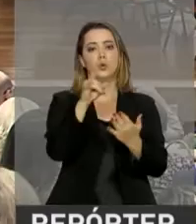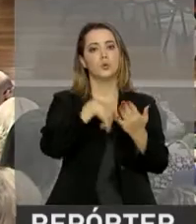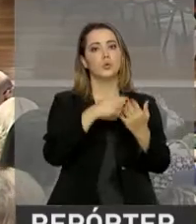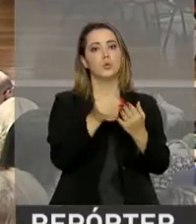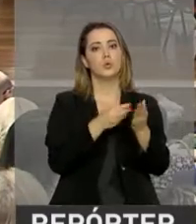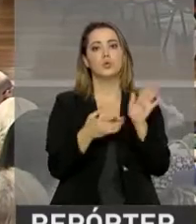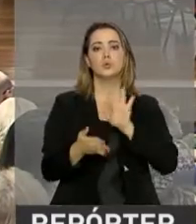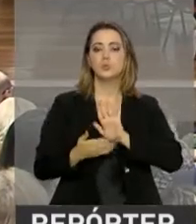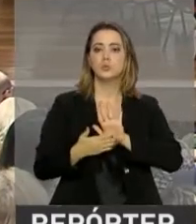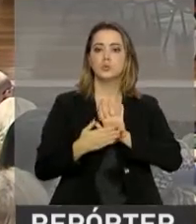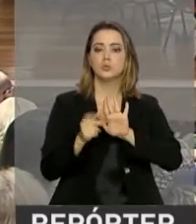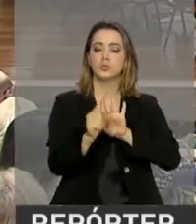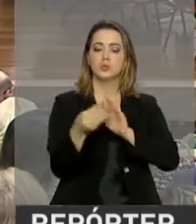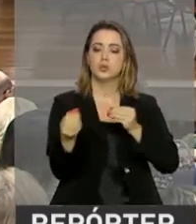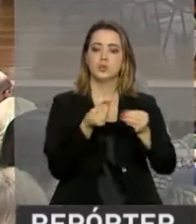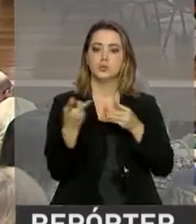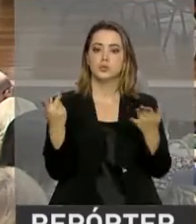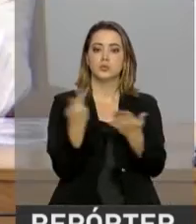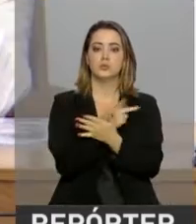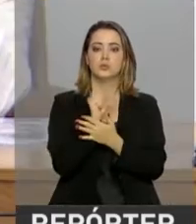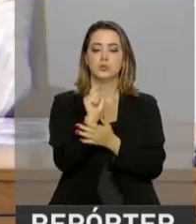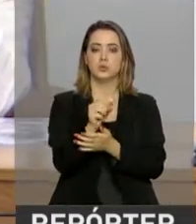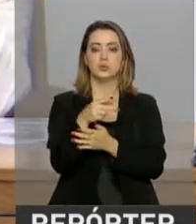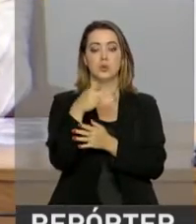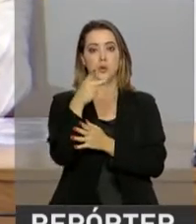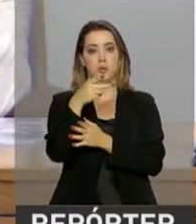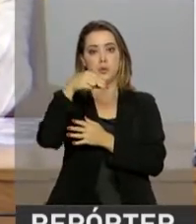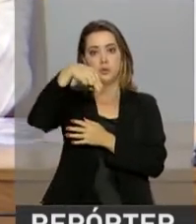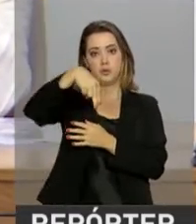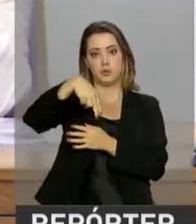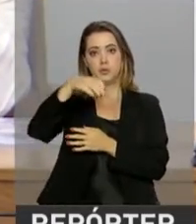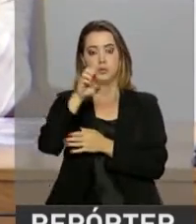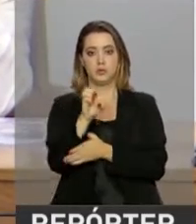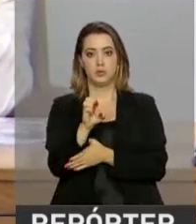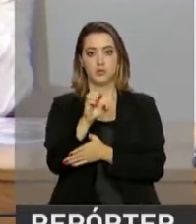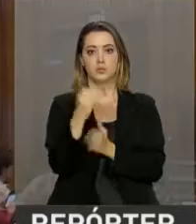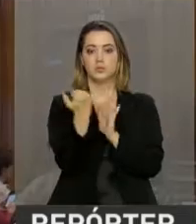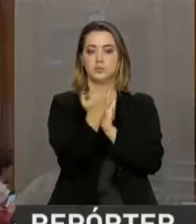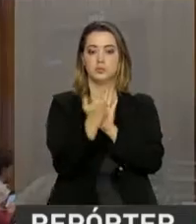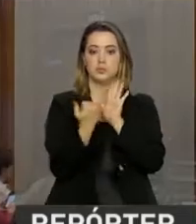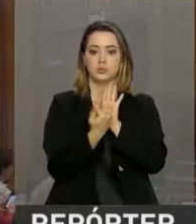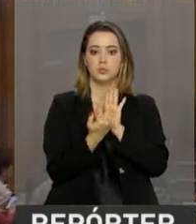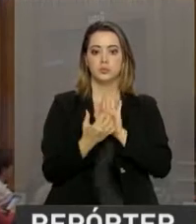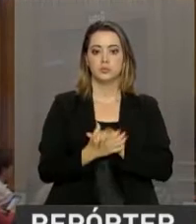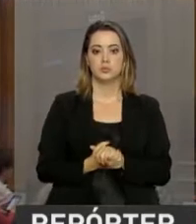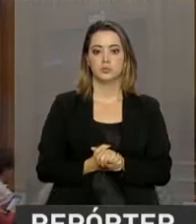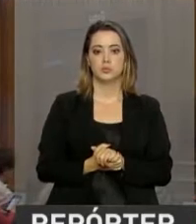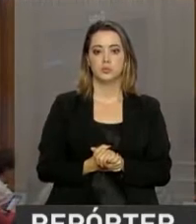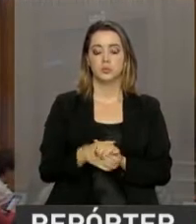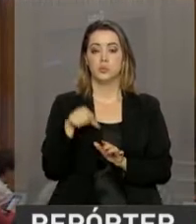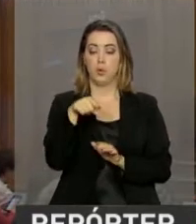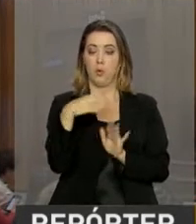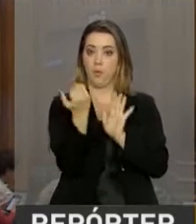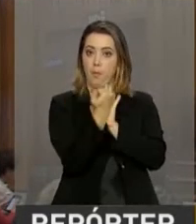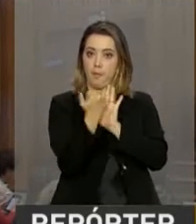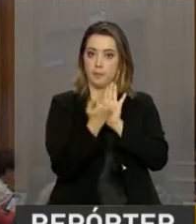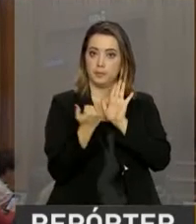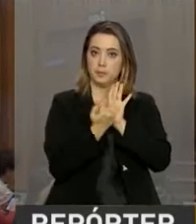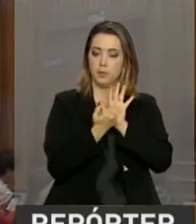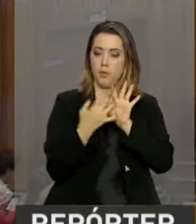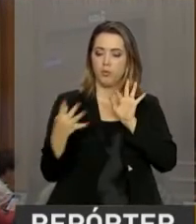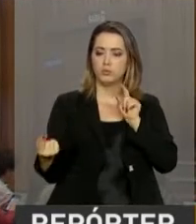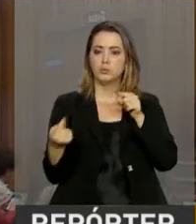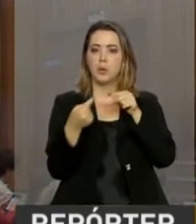anda o cumprimento das metas do PNE nos dois primeiros anos do plano. O Plano Nacional de Educação traça metas